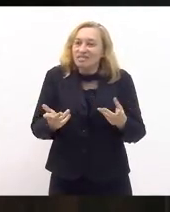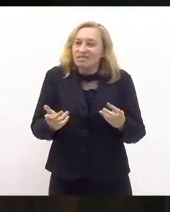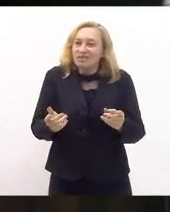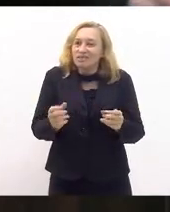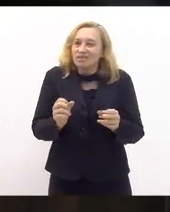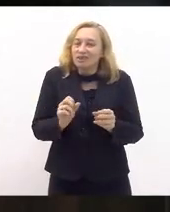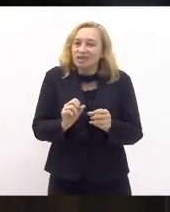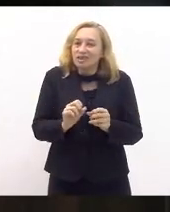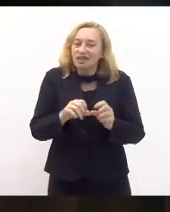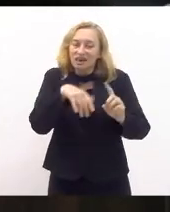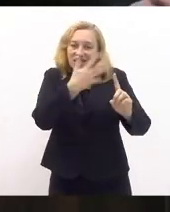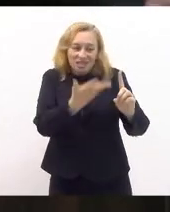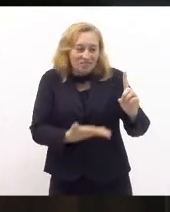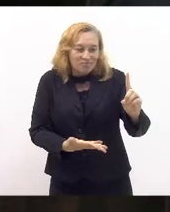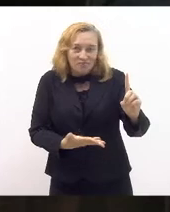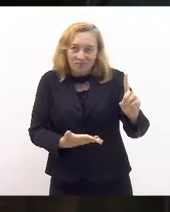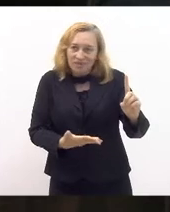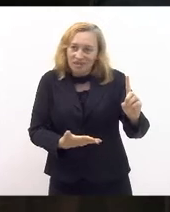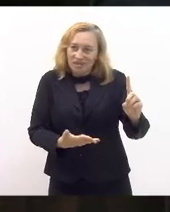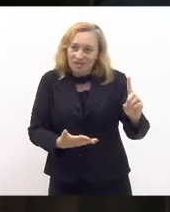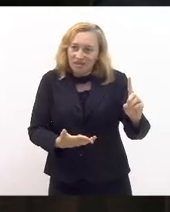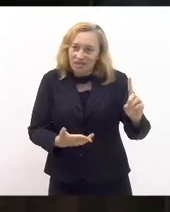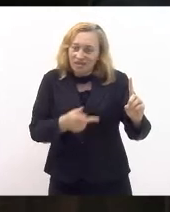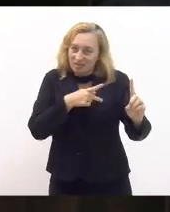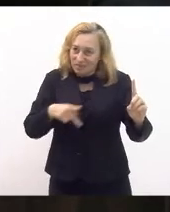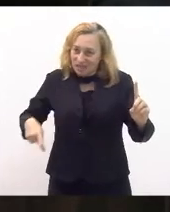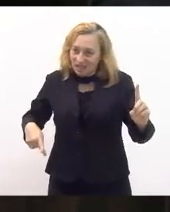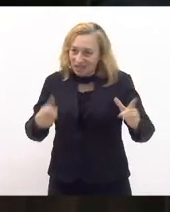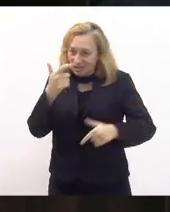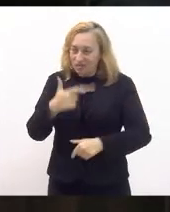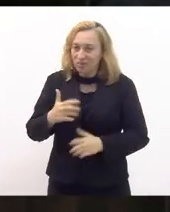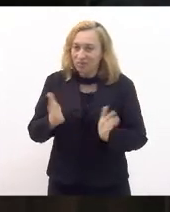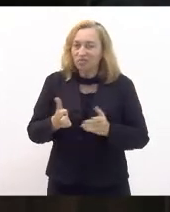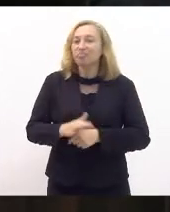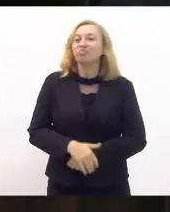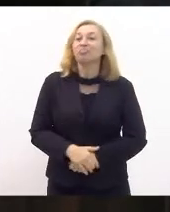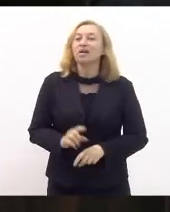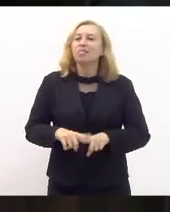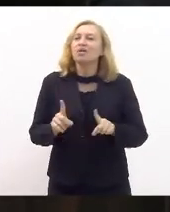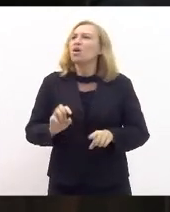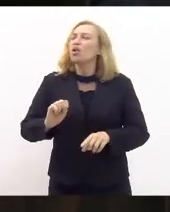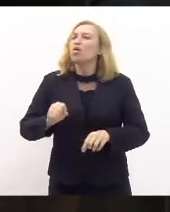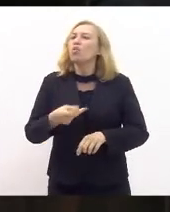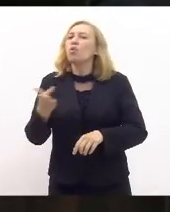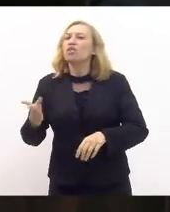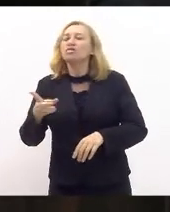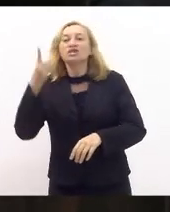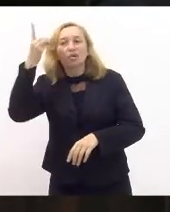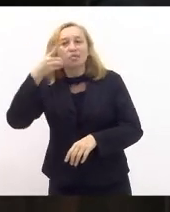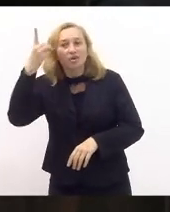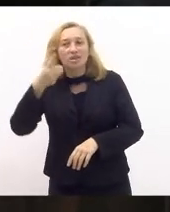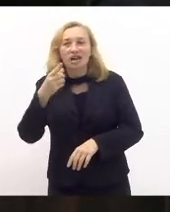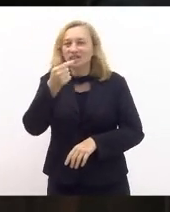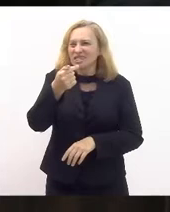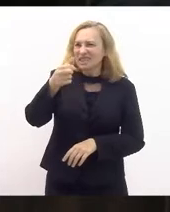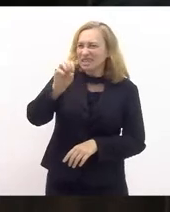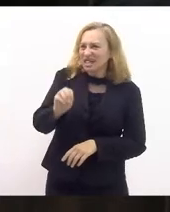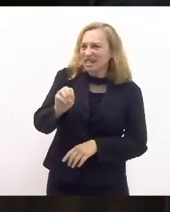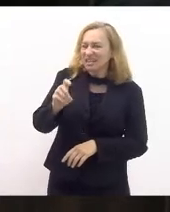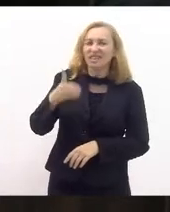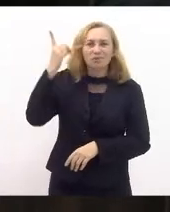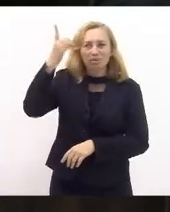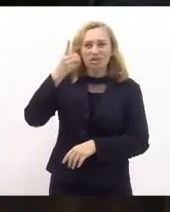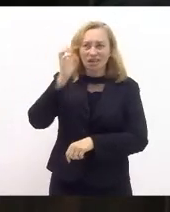presidindo essa sessão. Mas quantos outros deputados queriam, são 70 deputados